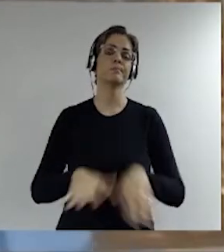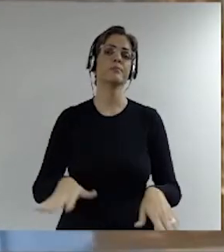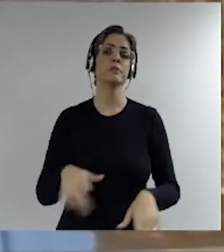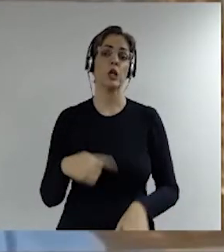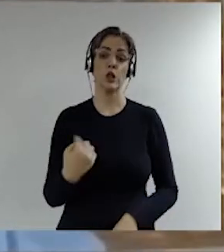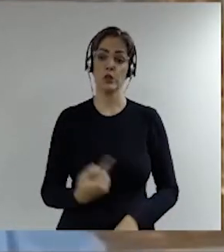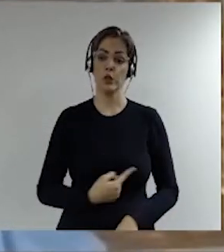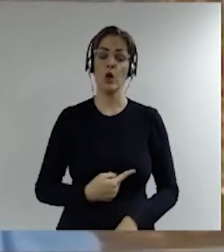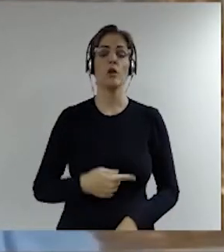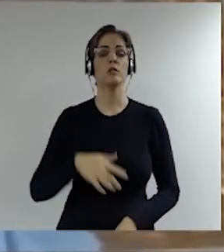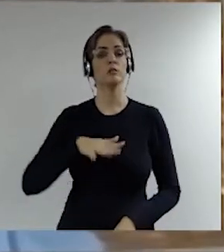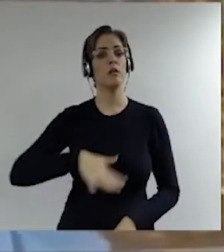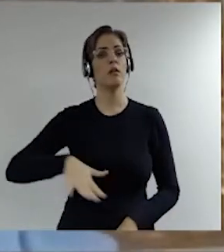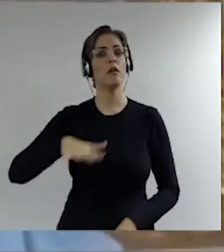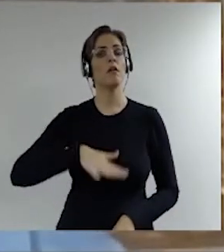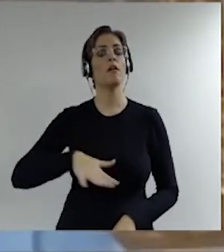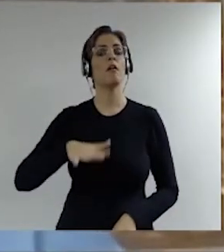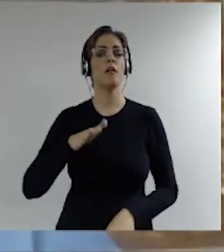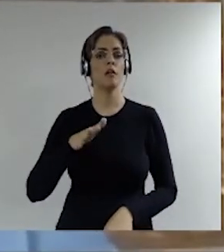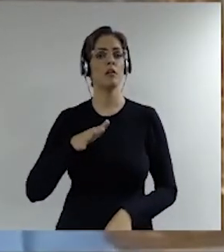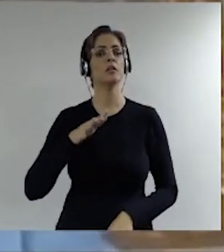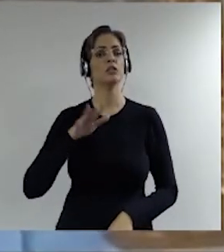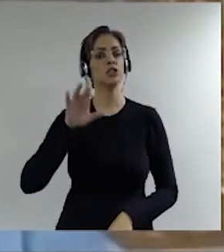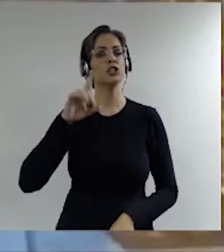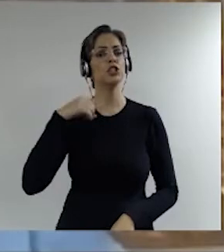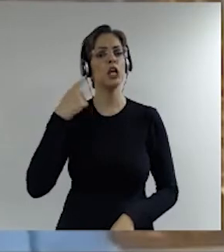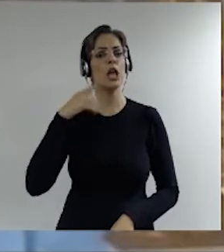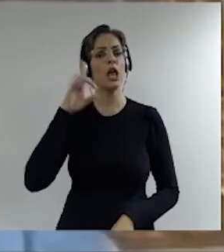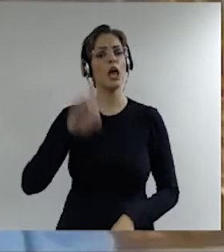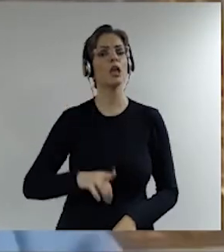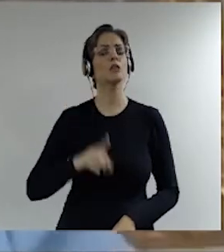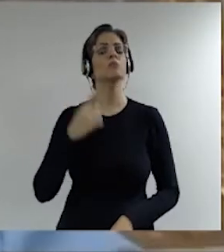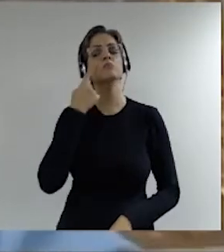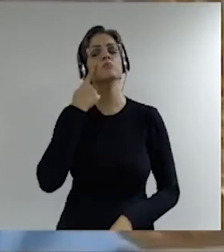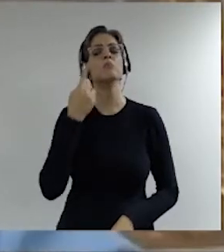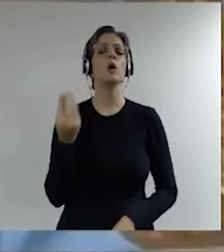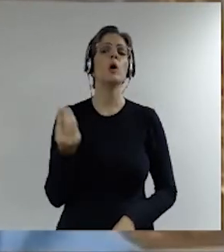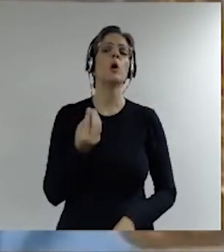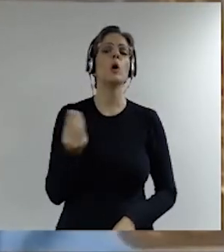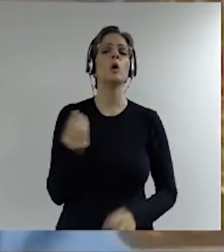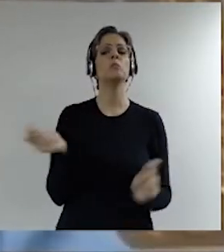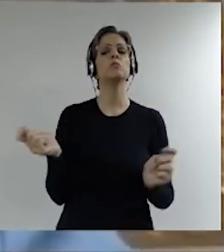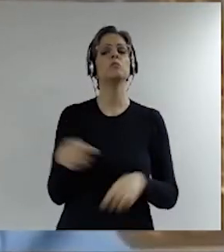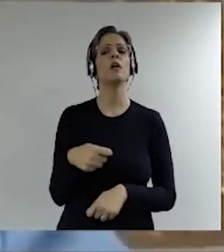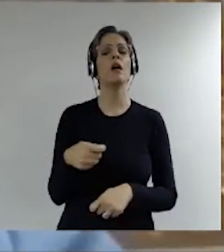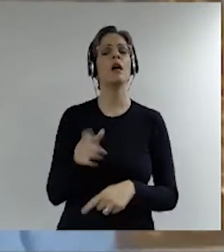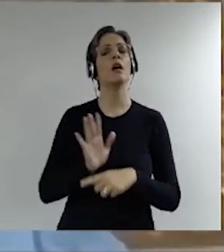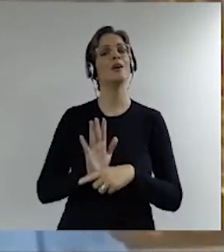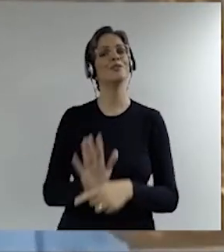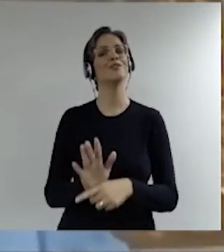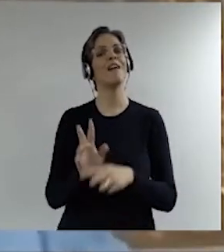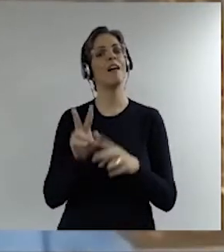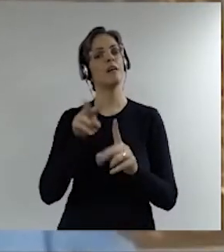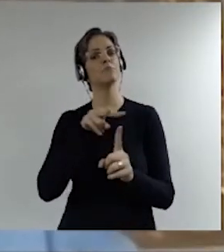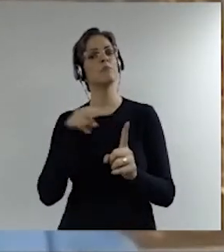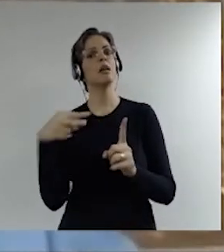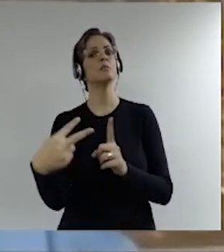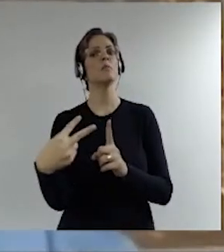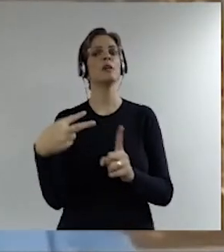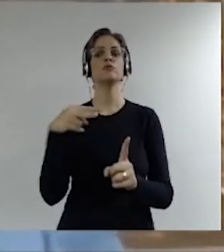direito, ver como o direito pode contribuir para essa perspectiva